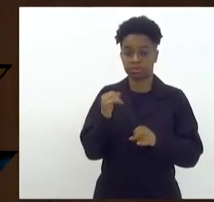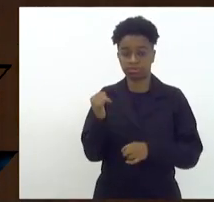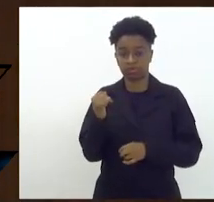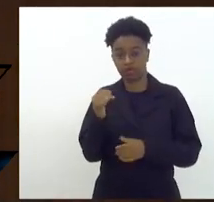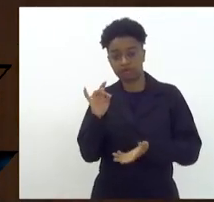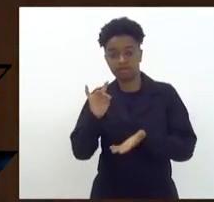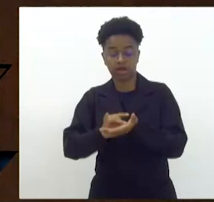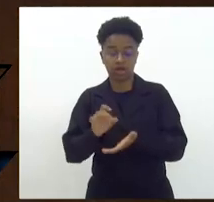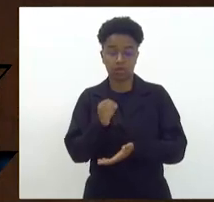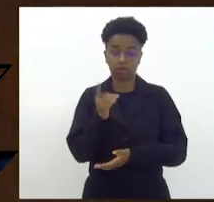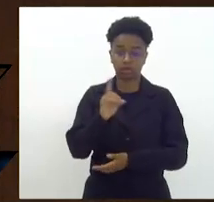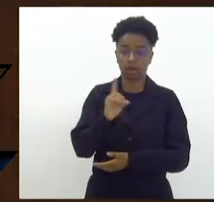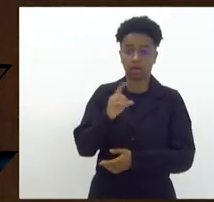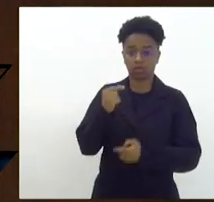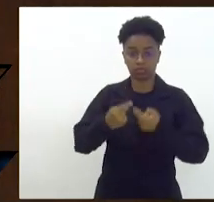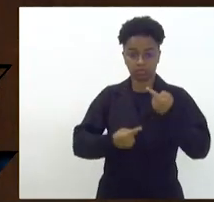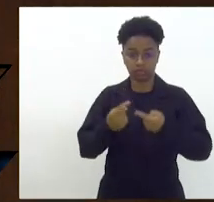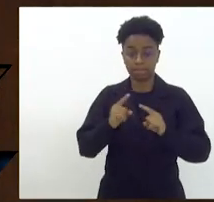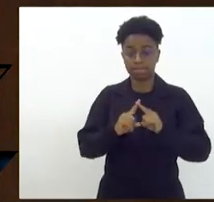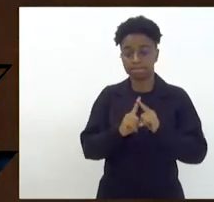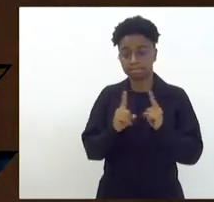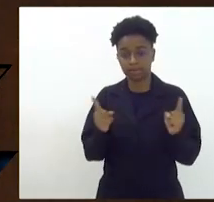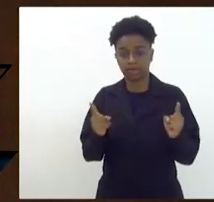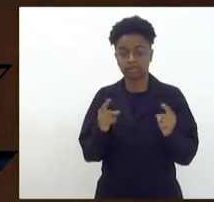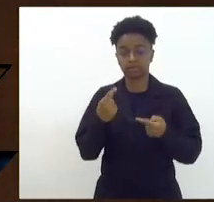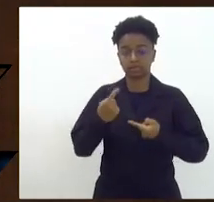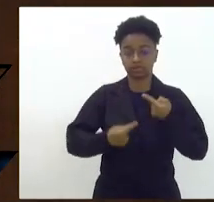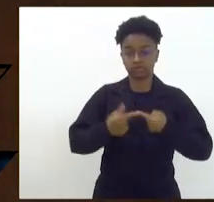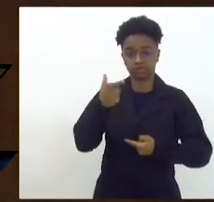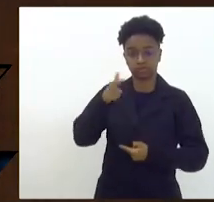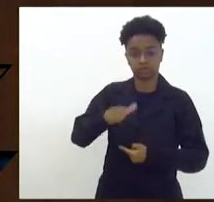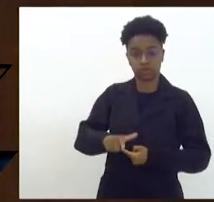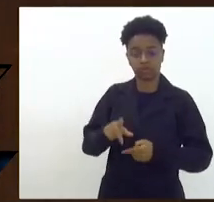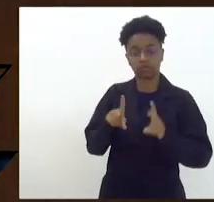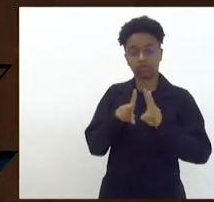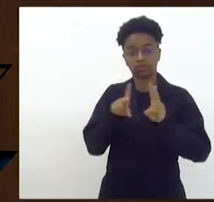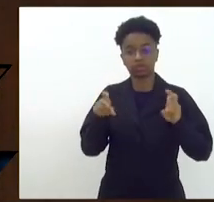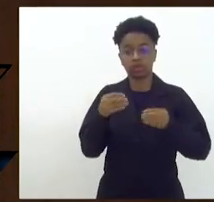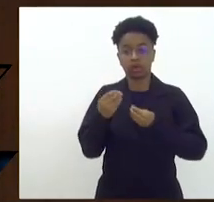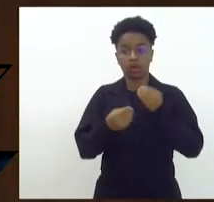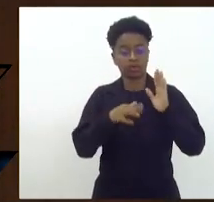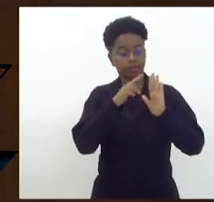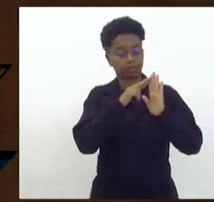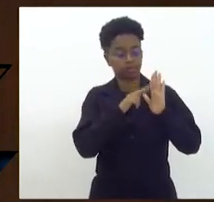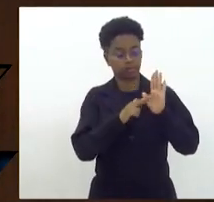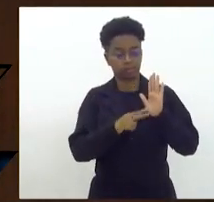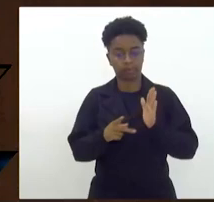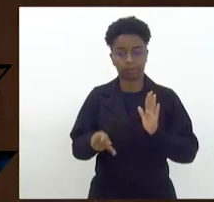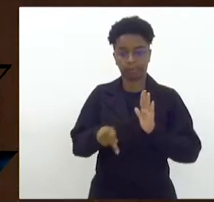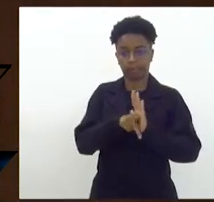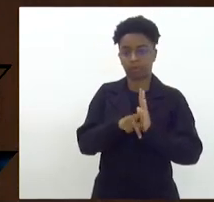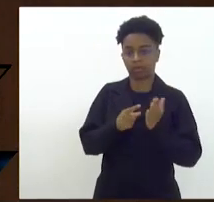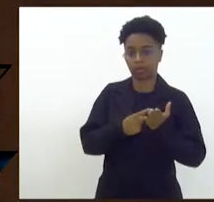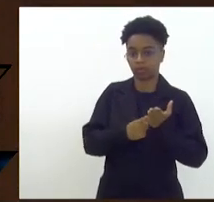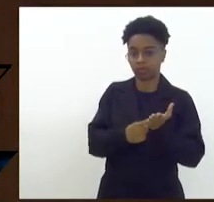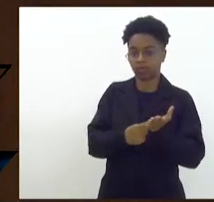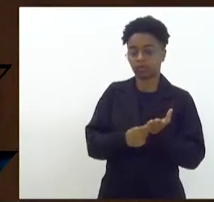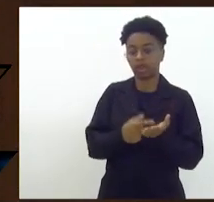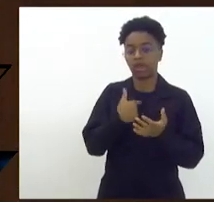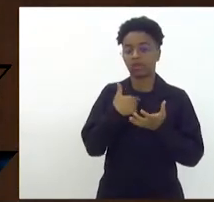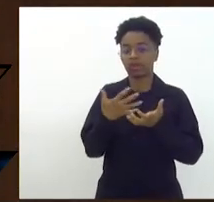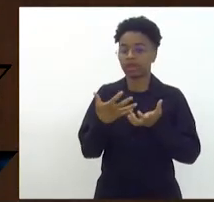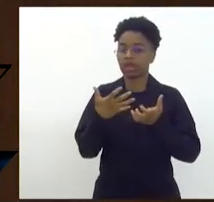mas entretanto rede discutindo os efeitos das cláusulas do acordo eu quero aqui